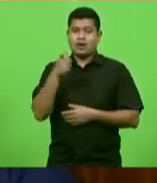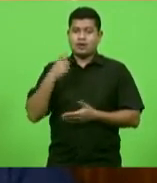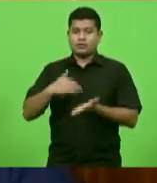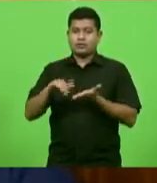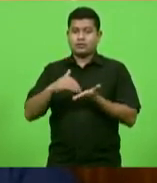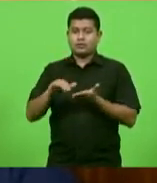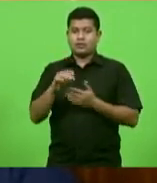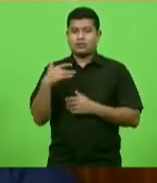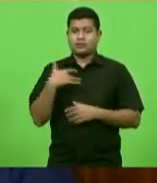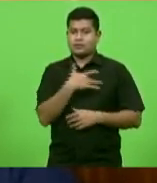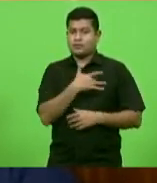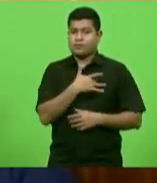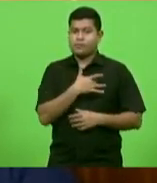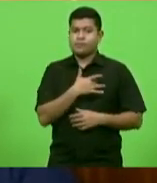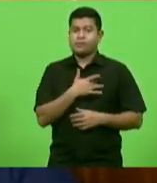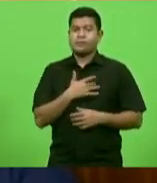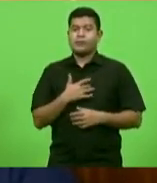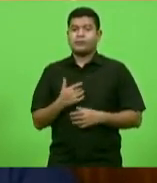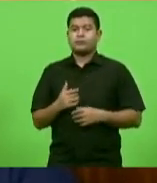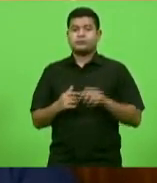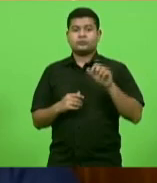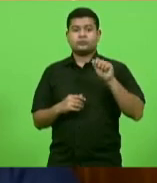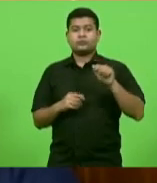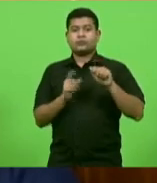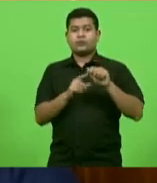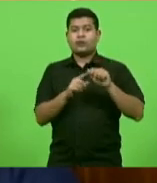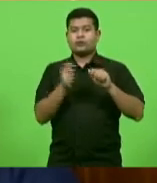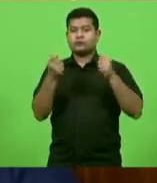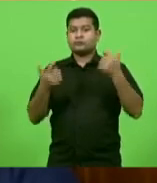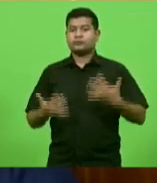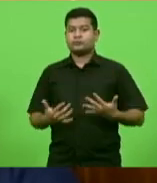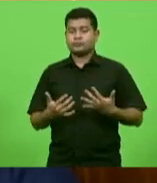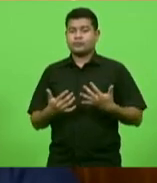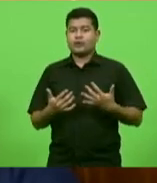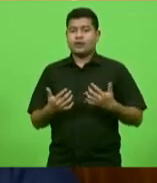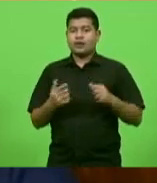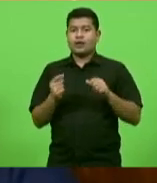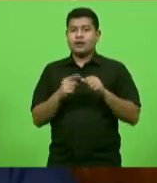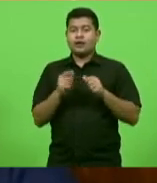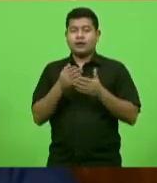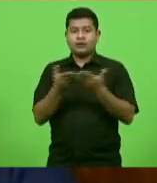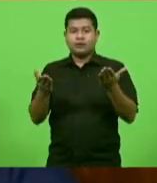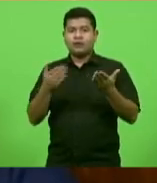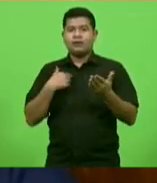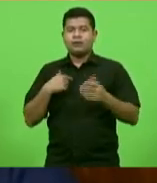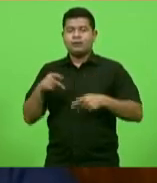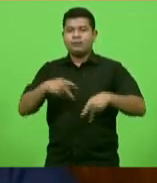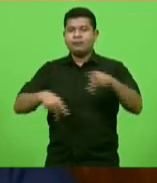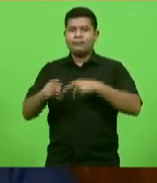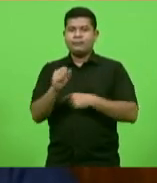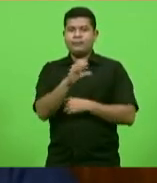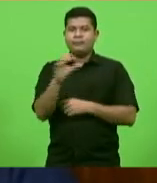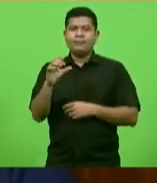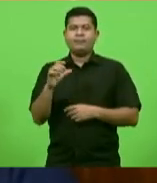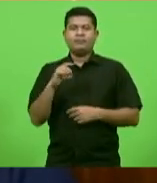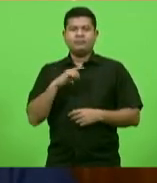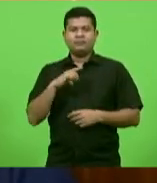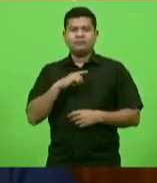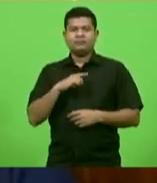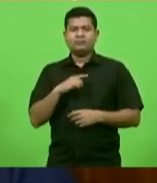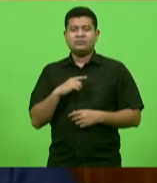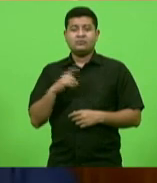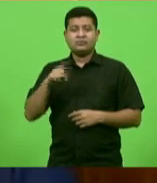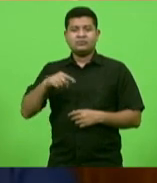Saúde. No caso do item A, a pergunta que os catarinenses se fazem e ainda continua sem resposta